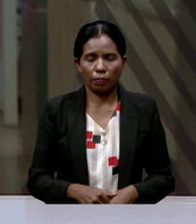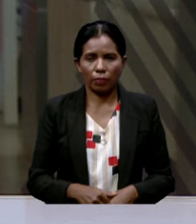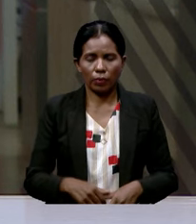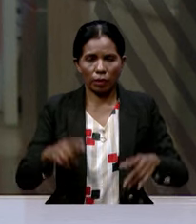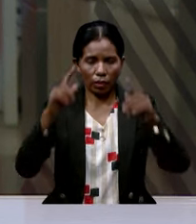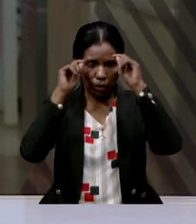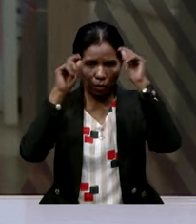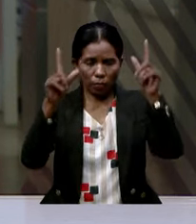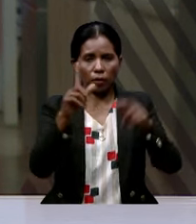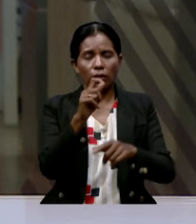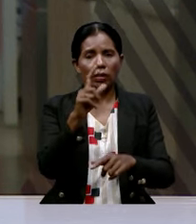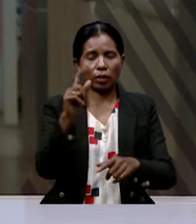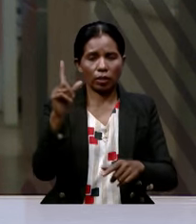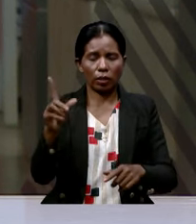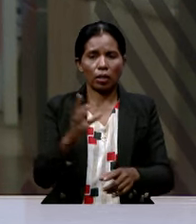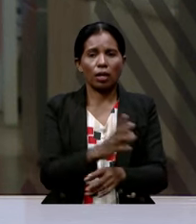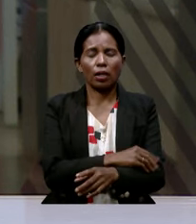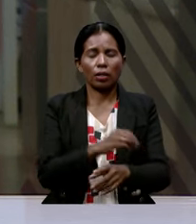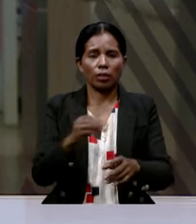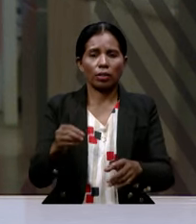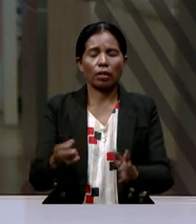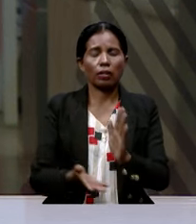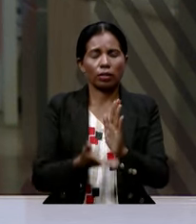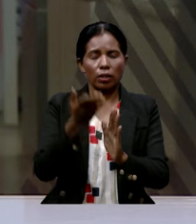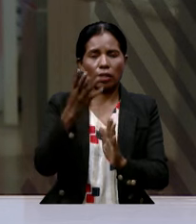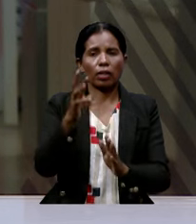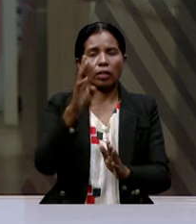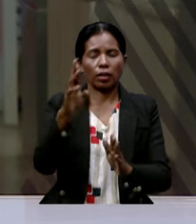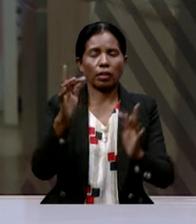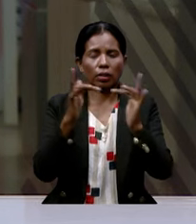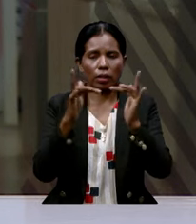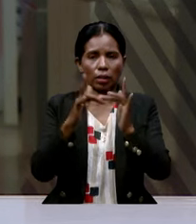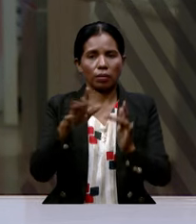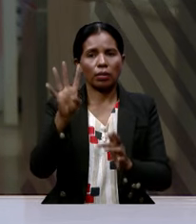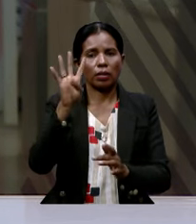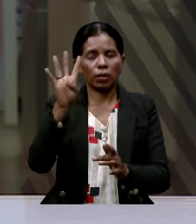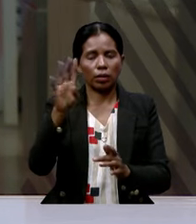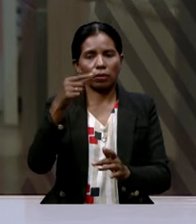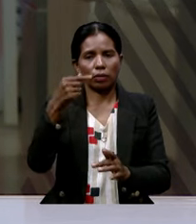Timor Telecom esforza a atualizar a capacidade de rede internet para 5G mais.